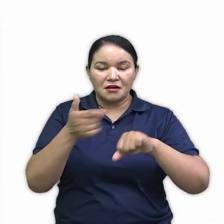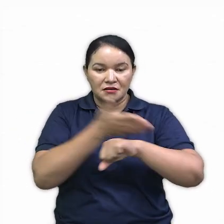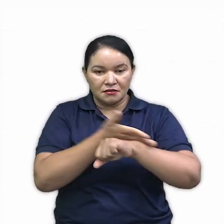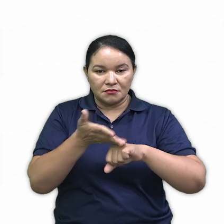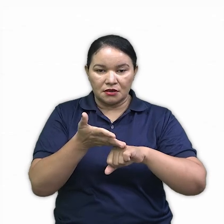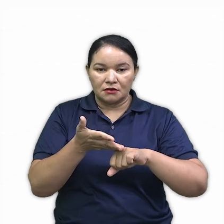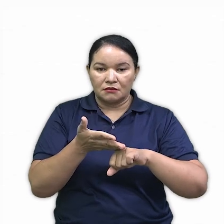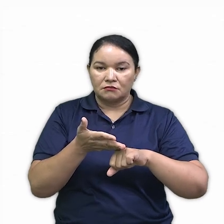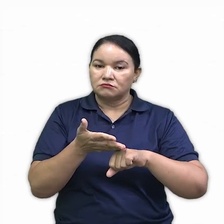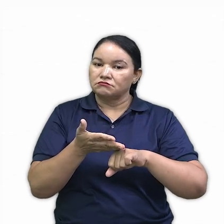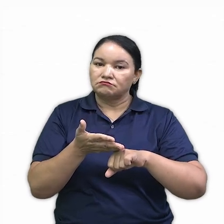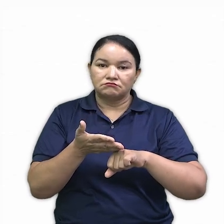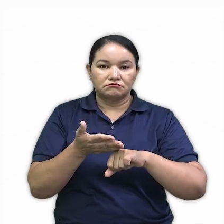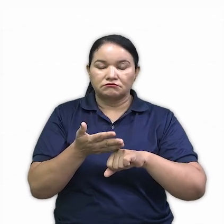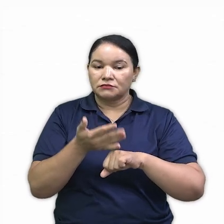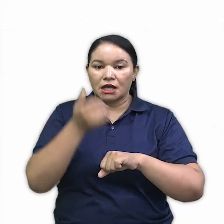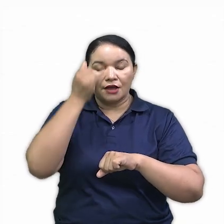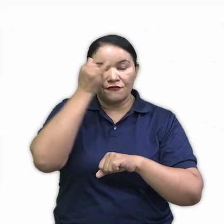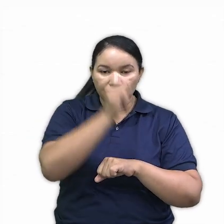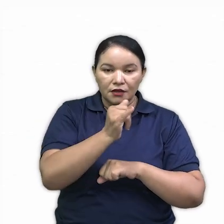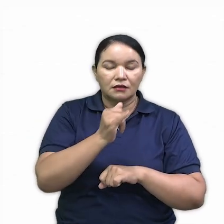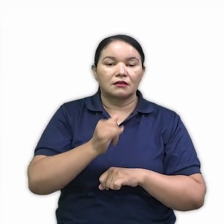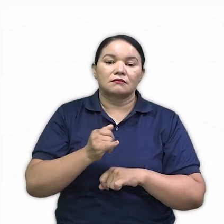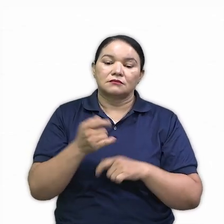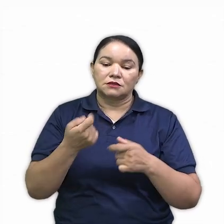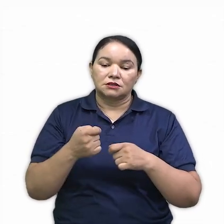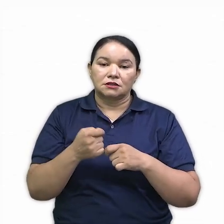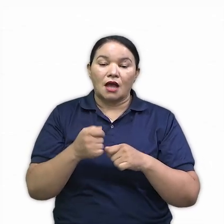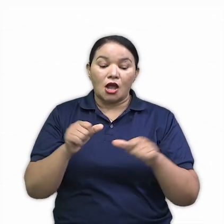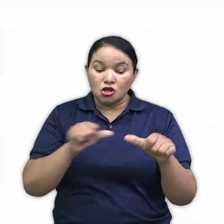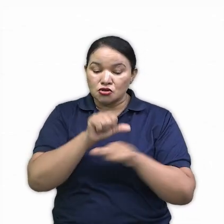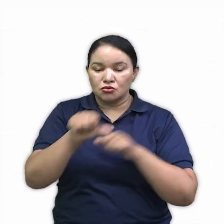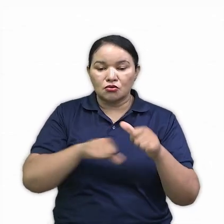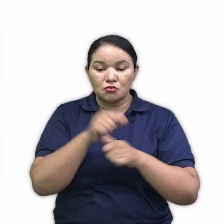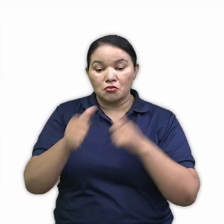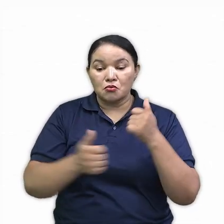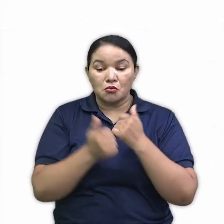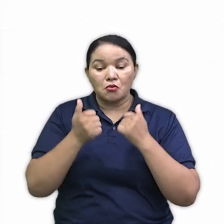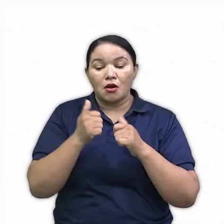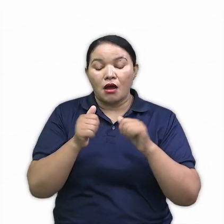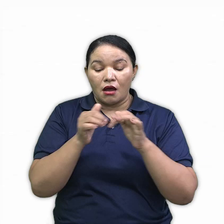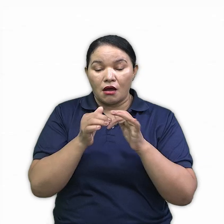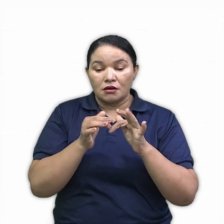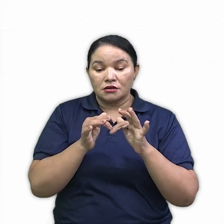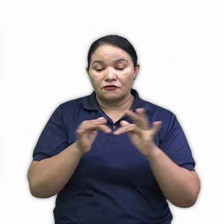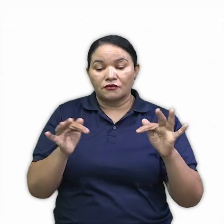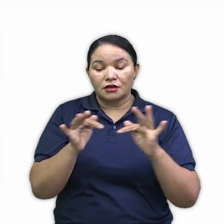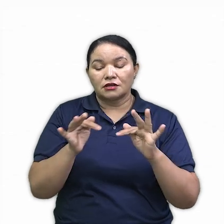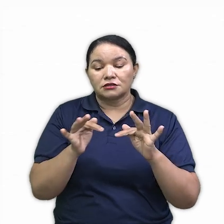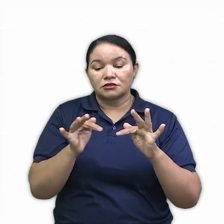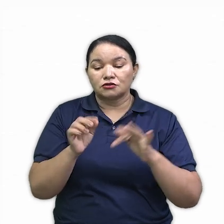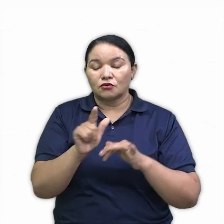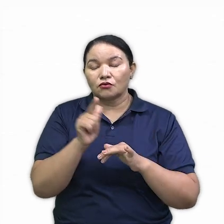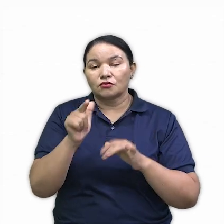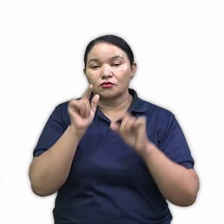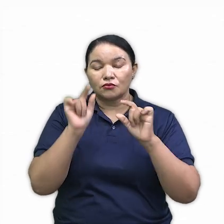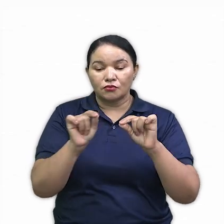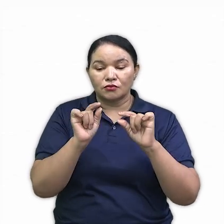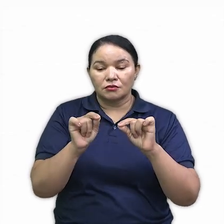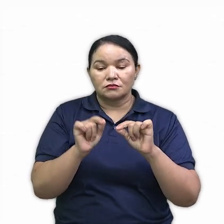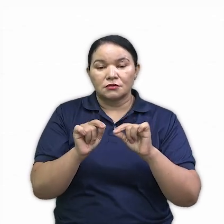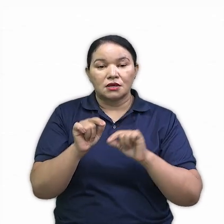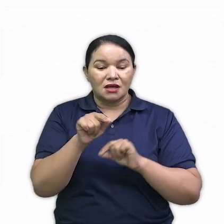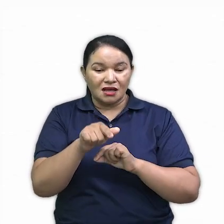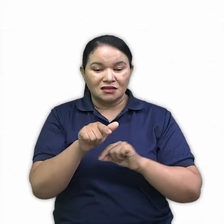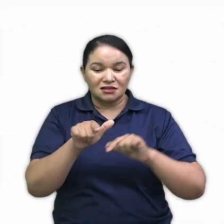Evite também esse tipo de expressão. O que é que nós podemos utilizar? Vamos arrumar essas questões aqui.